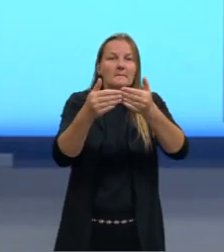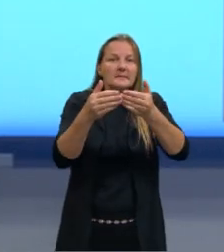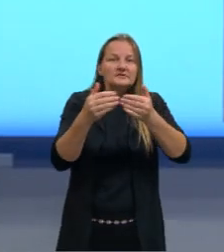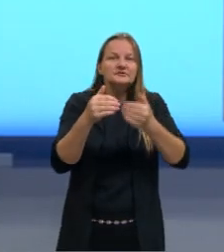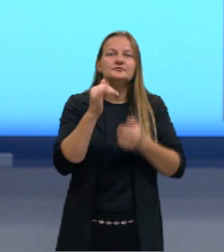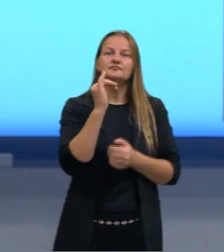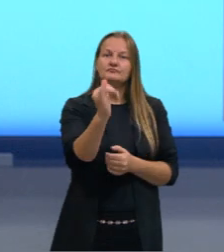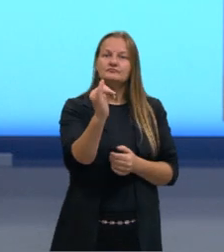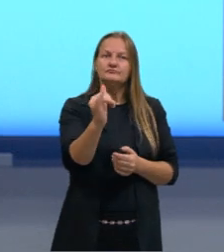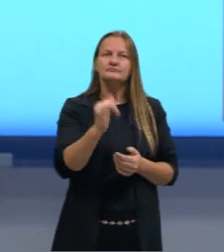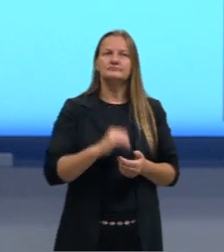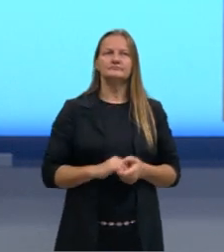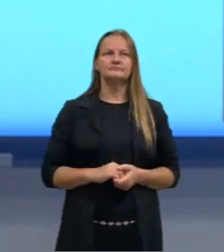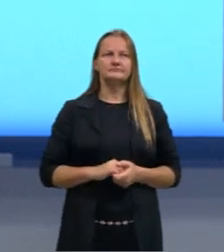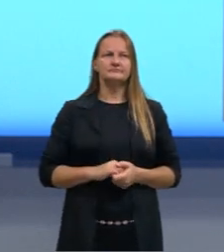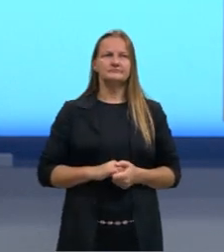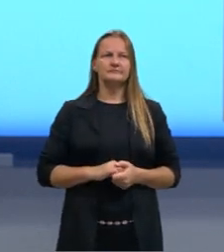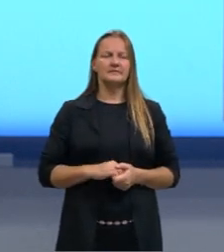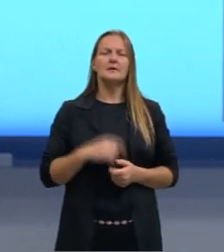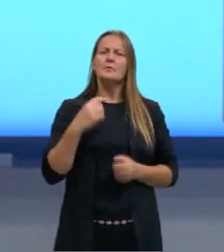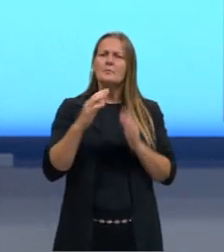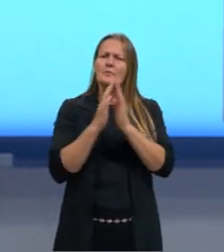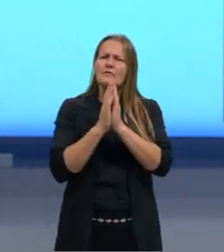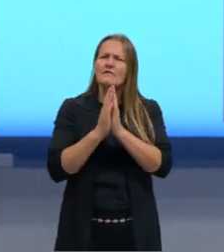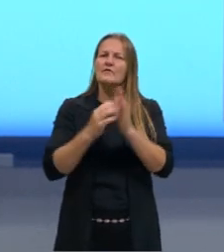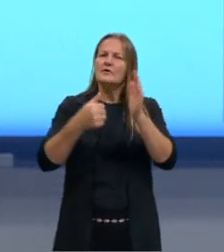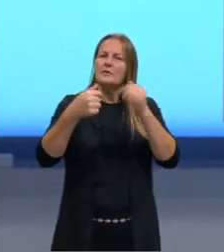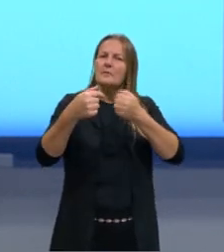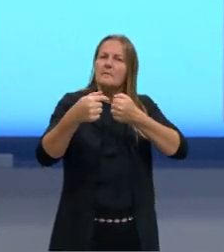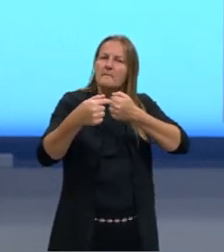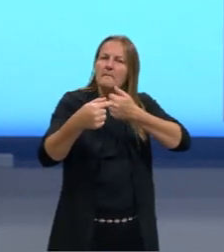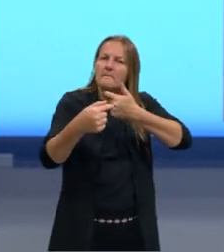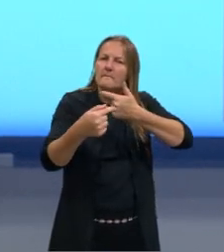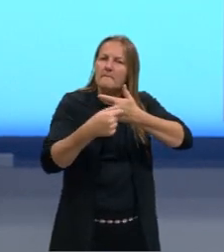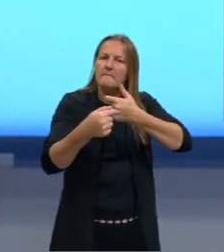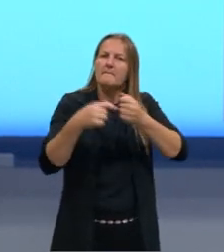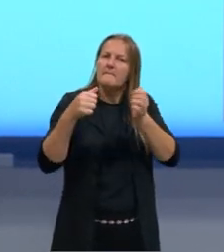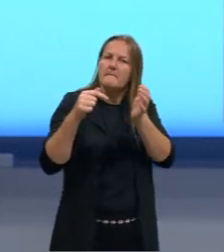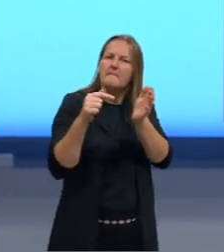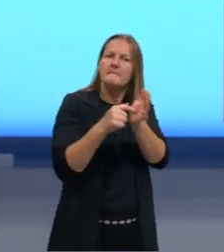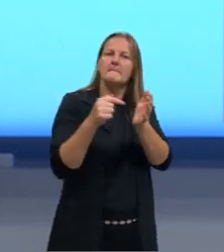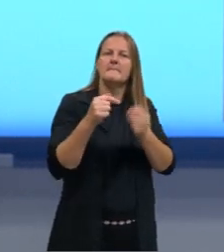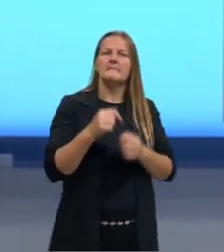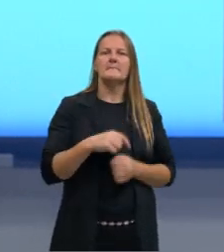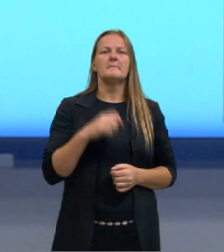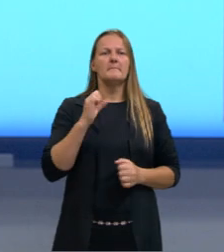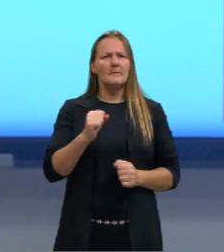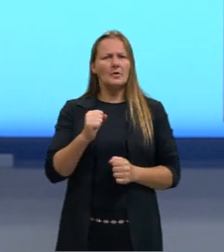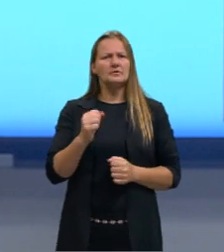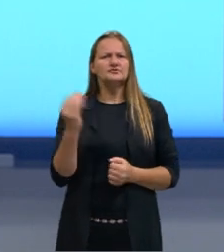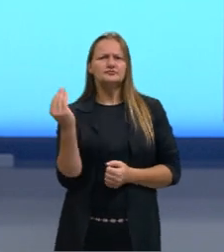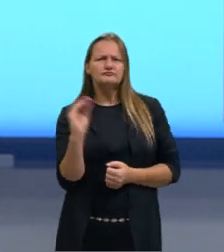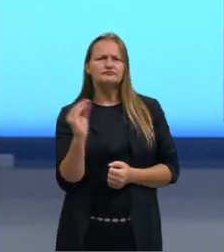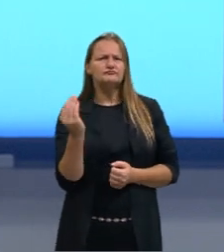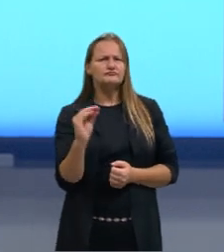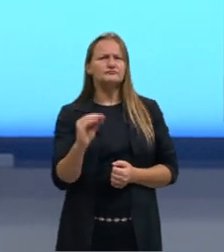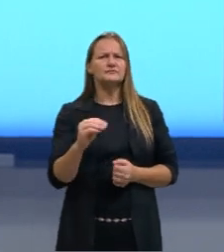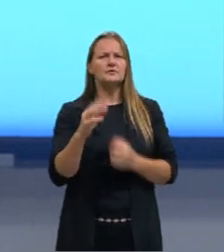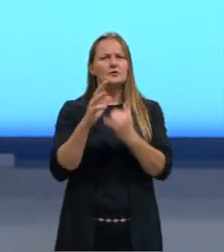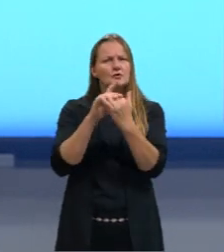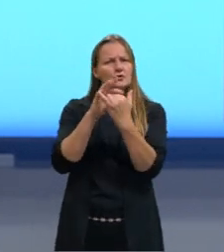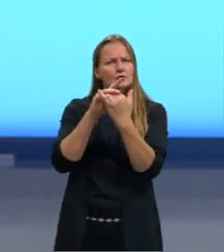eu quero que vocês marquem nas publicações quando vocês estiverem assistindo essas aulas na TV ela no YouTube